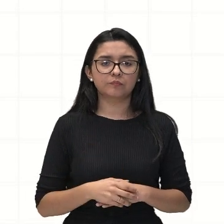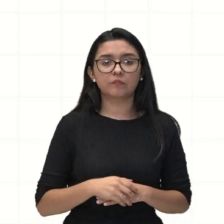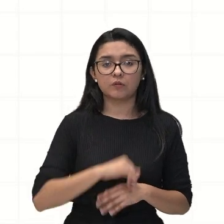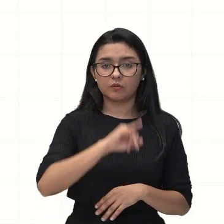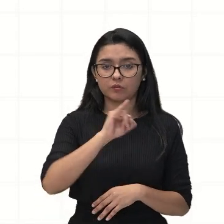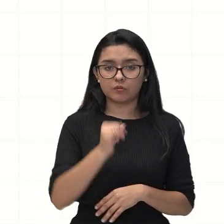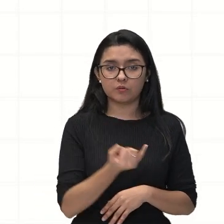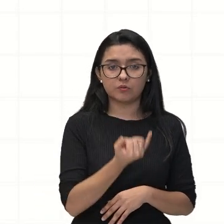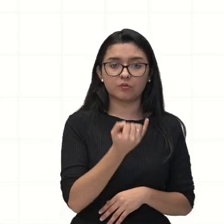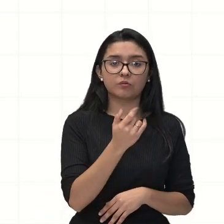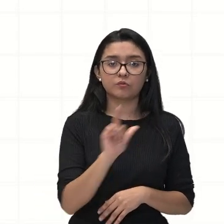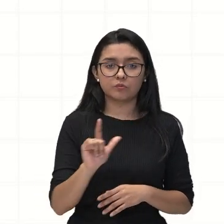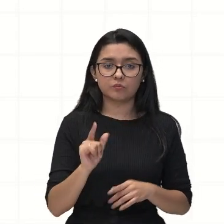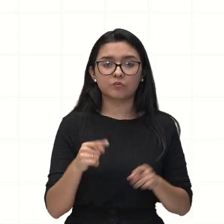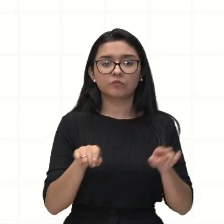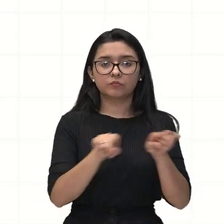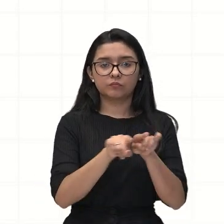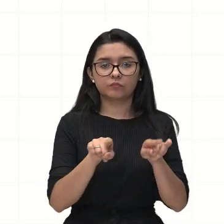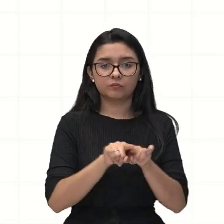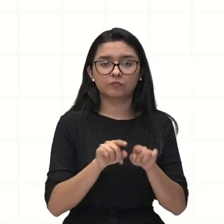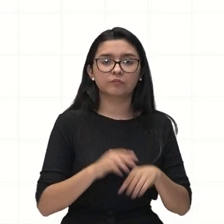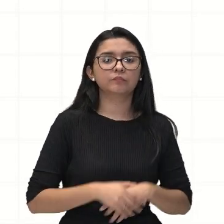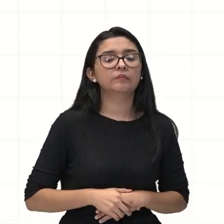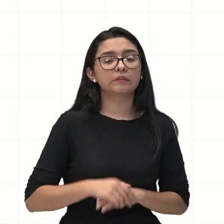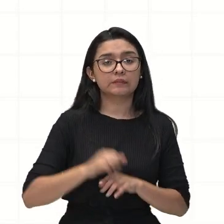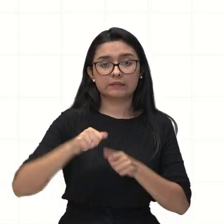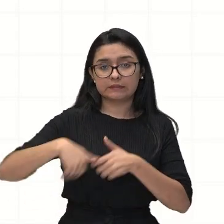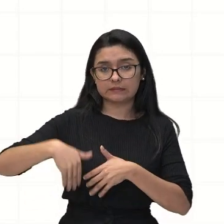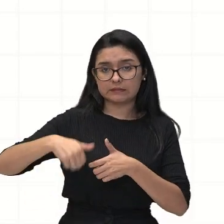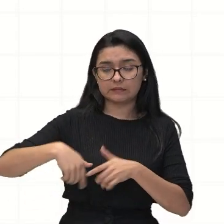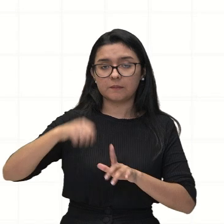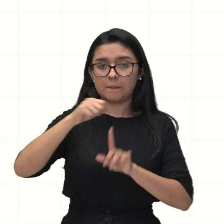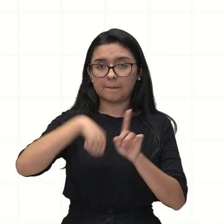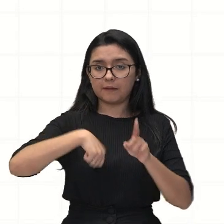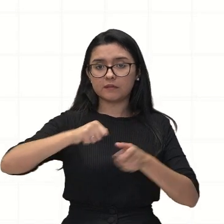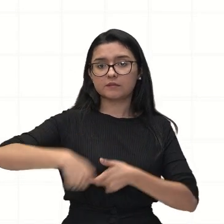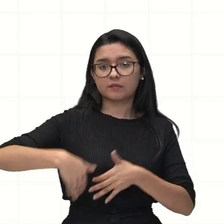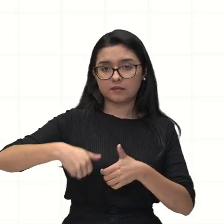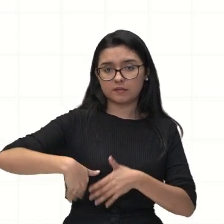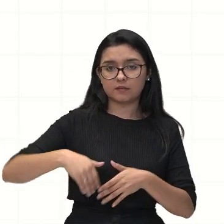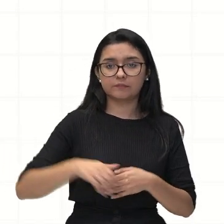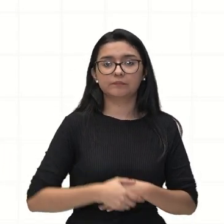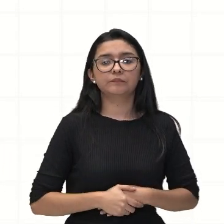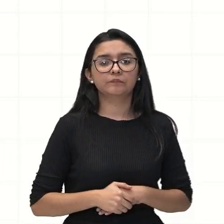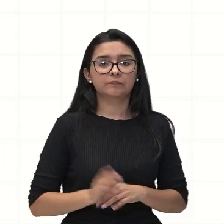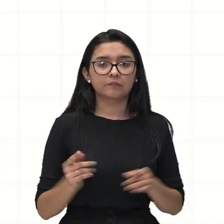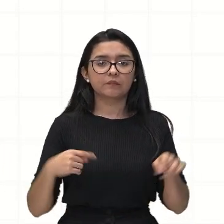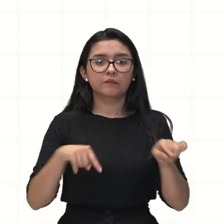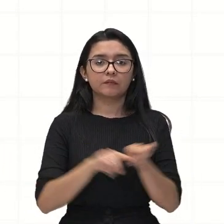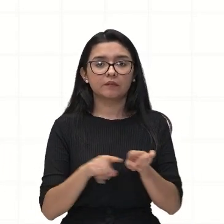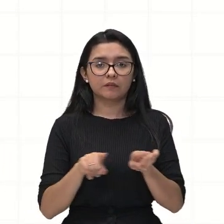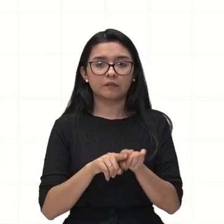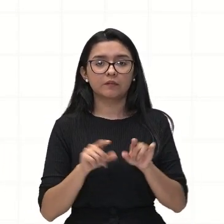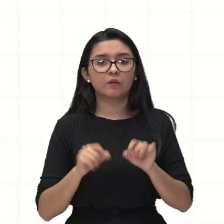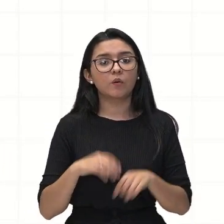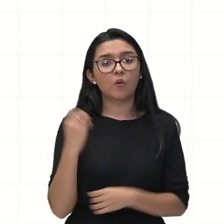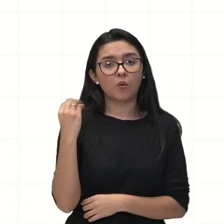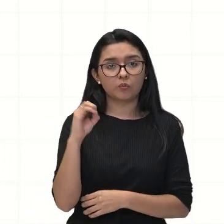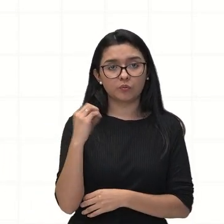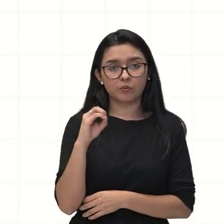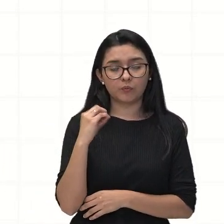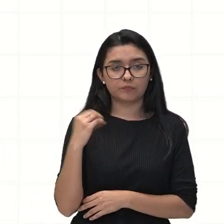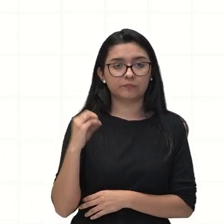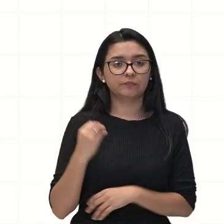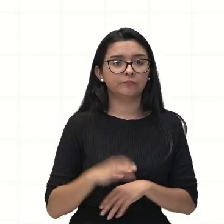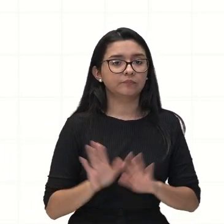né? Quem mais? Setembro, é um pouquinho aqui, mas teve, né? E por fim, aonde? Em outubro.